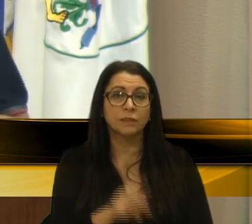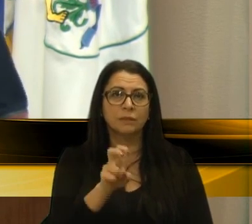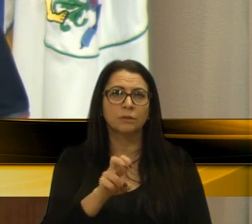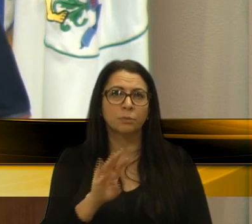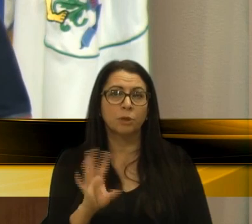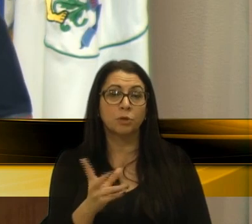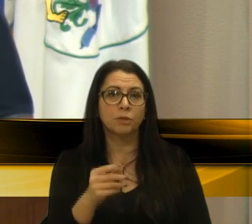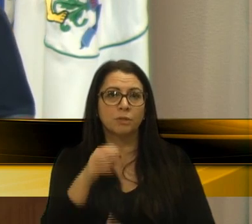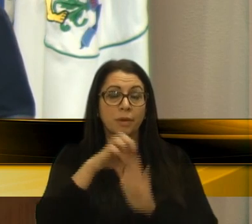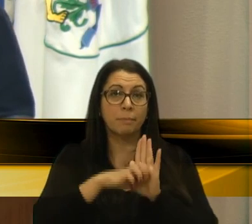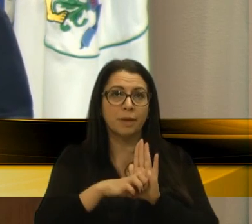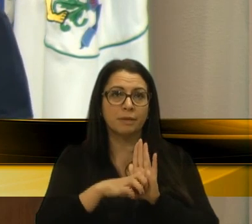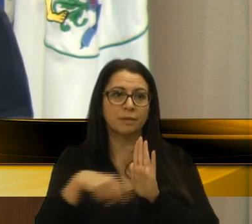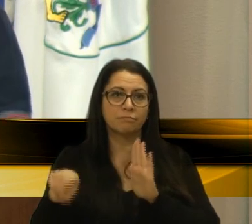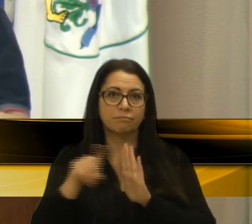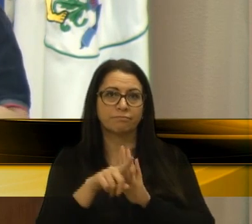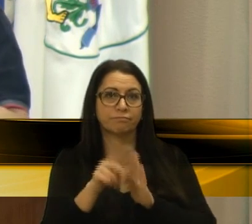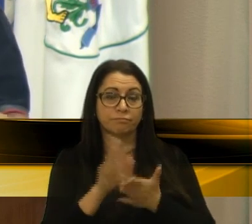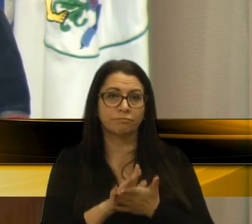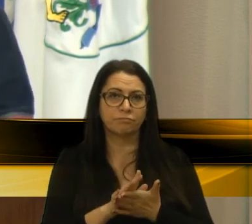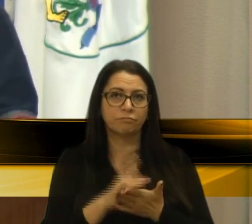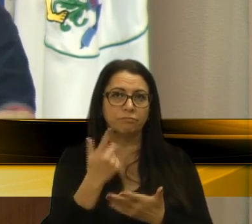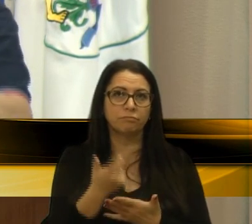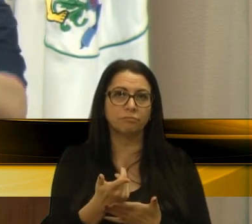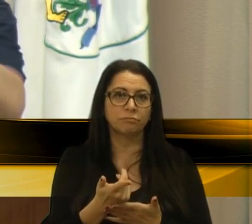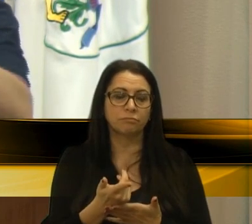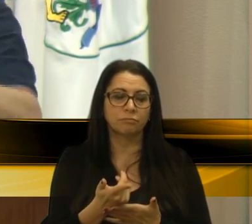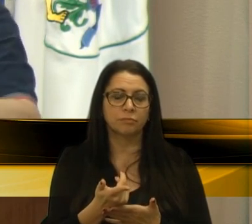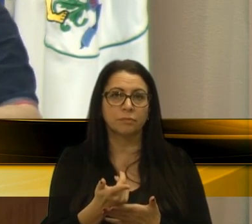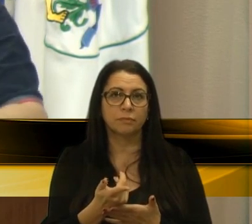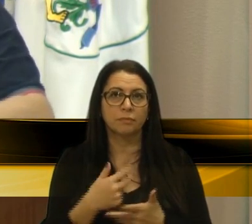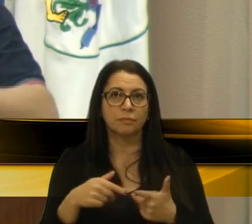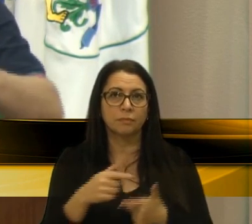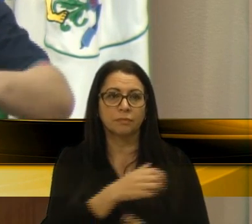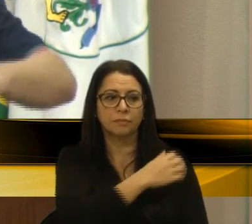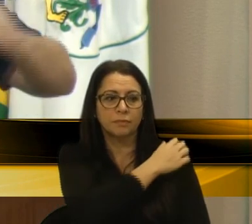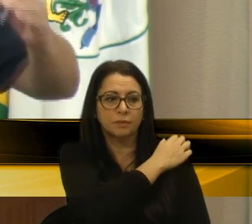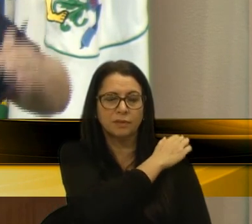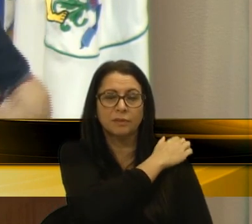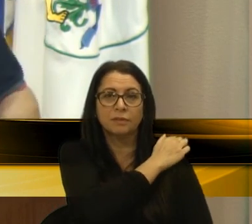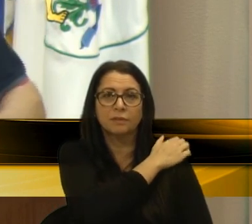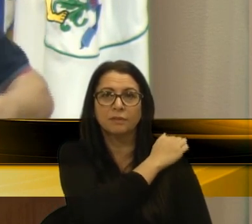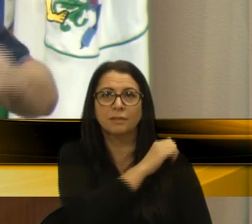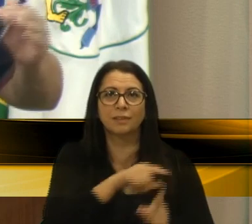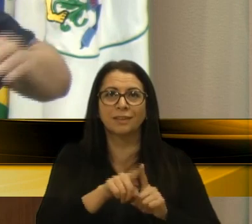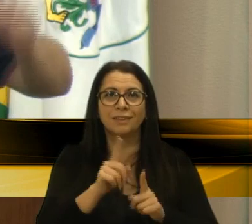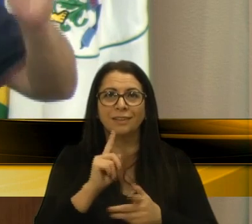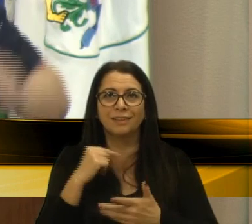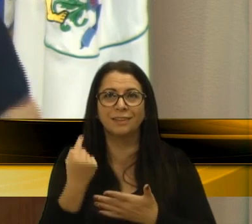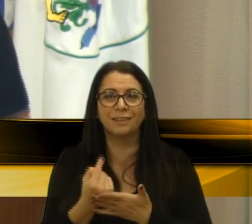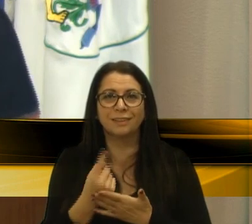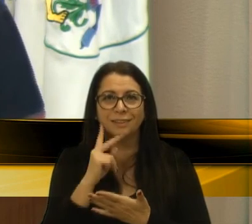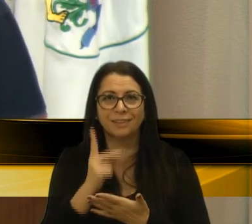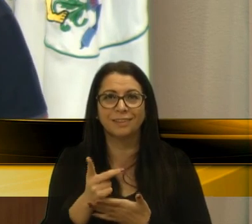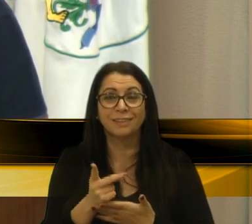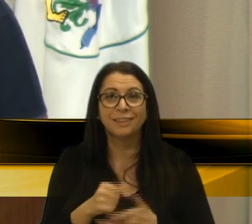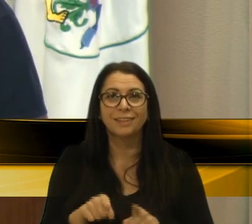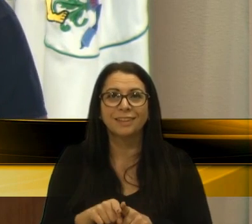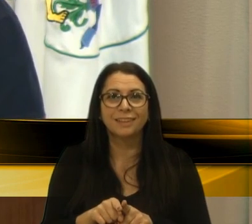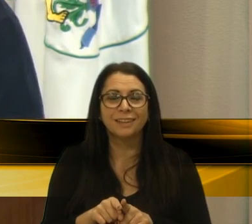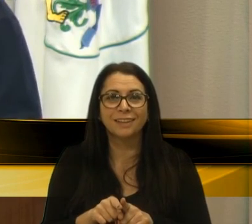emenda parlamentar, para fazer fisiologismo, fazer com que os deputados no futuro votem a favor de questões como essa do